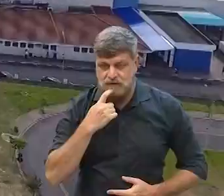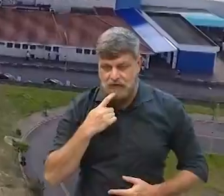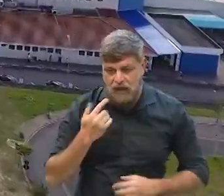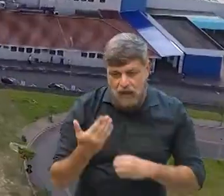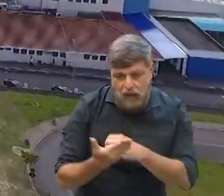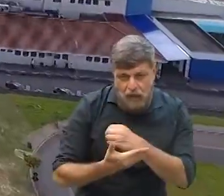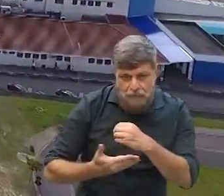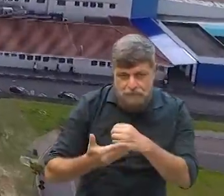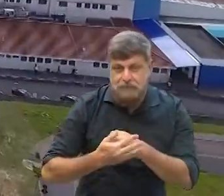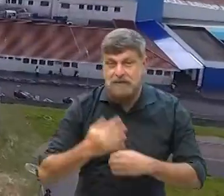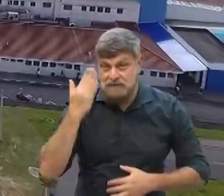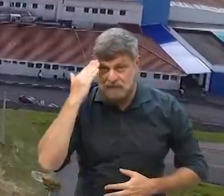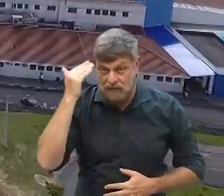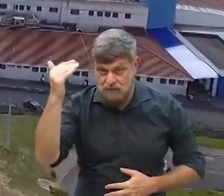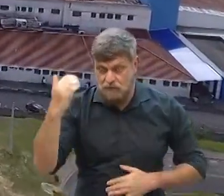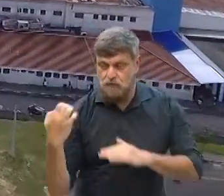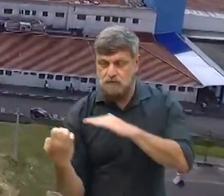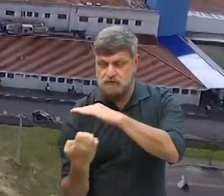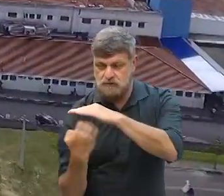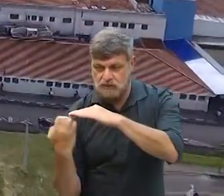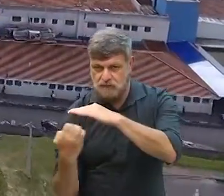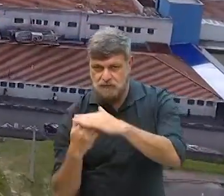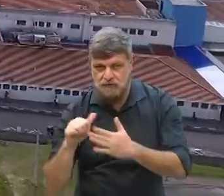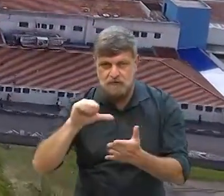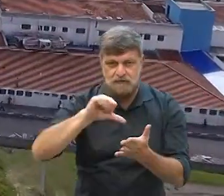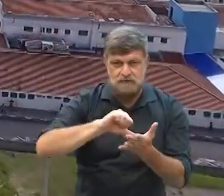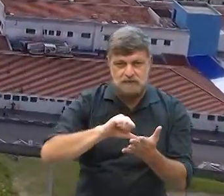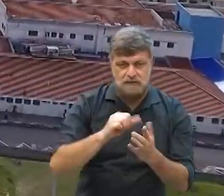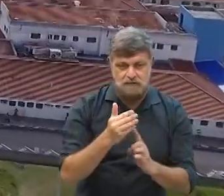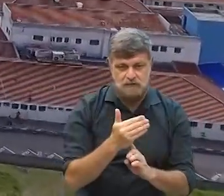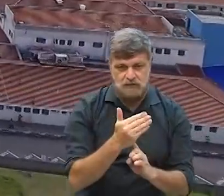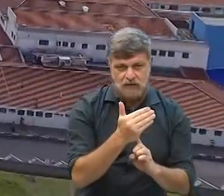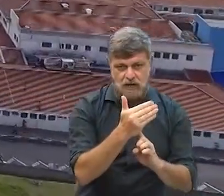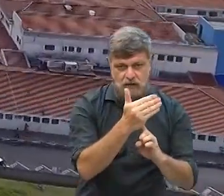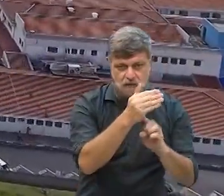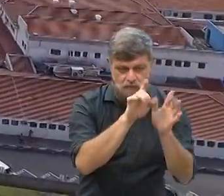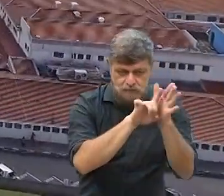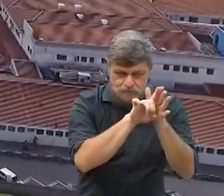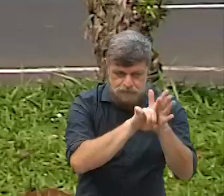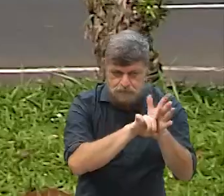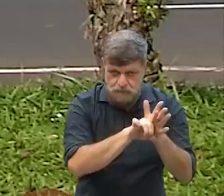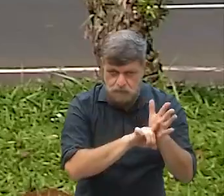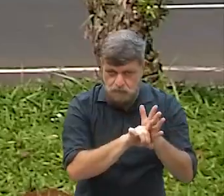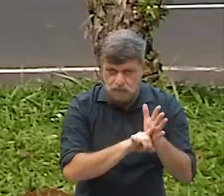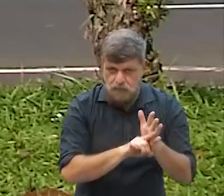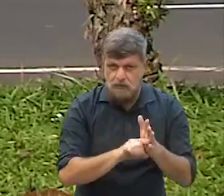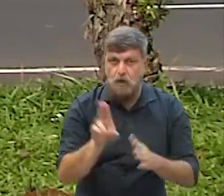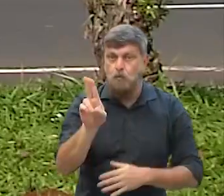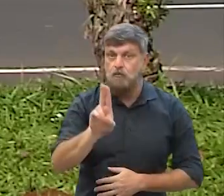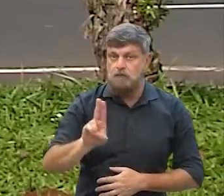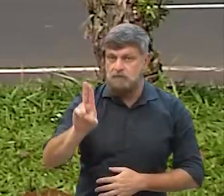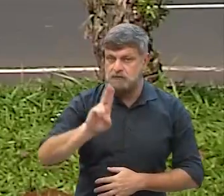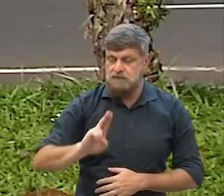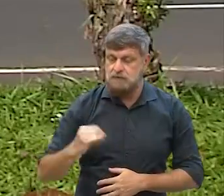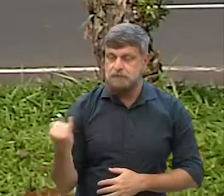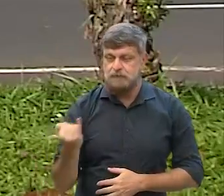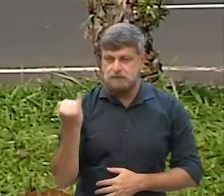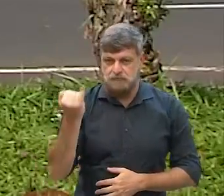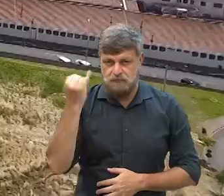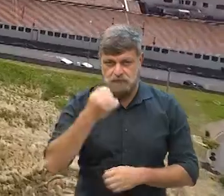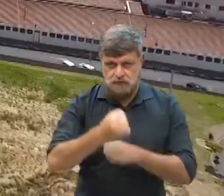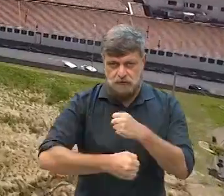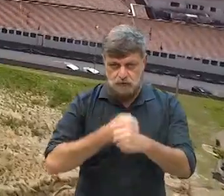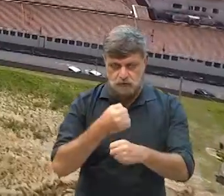de grandes empresas, centros de tecnologia e pesquisa, importantes universidades. Em